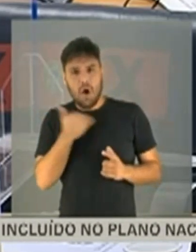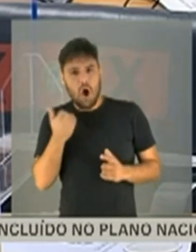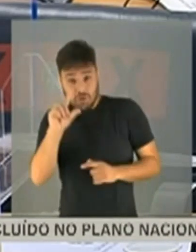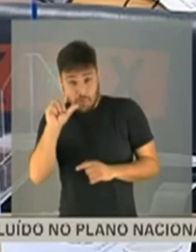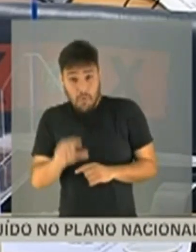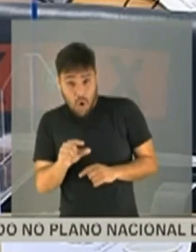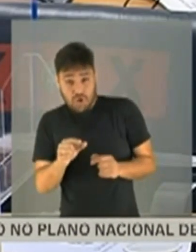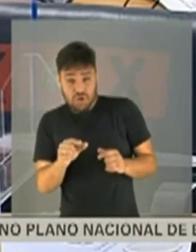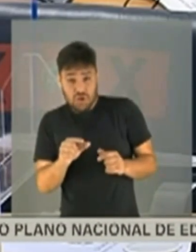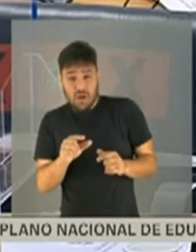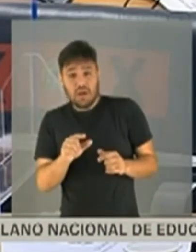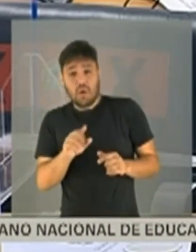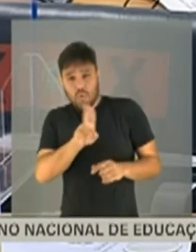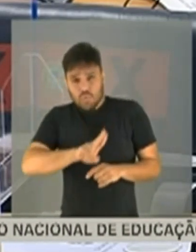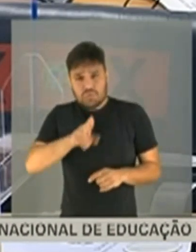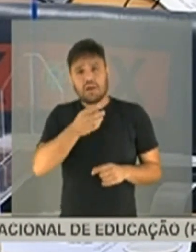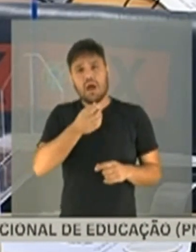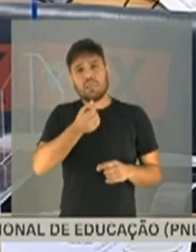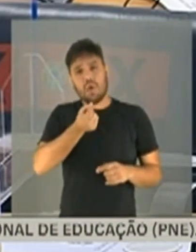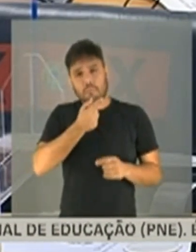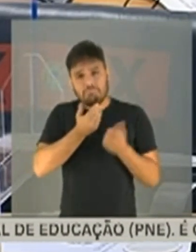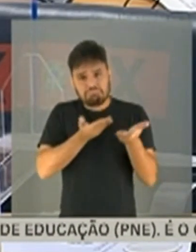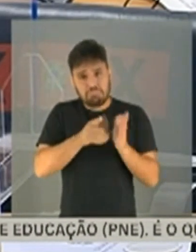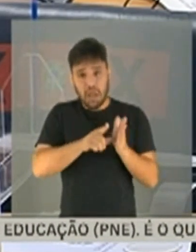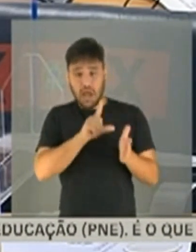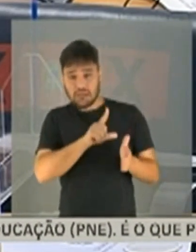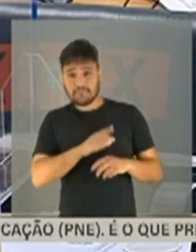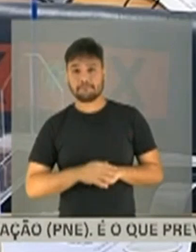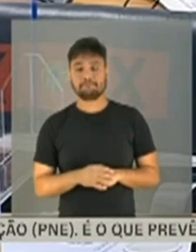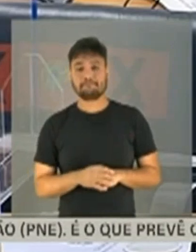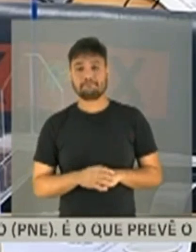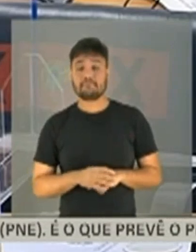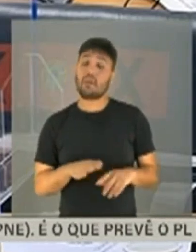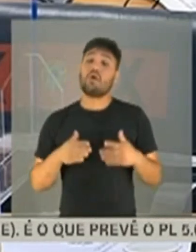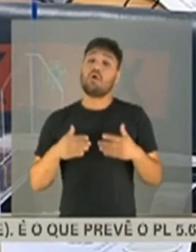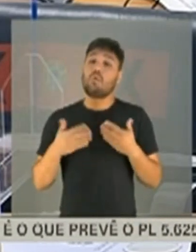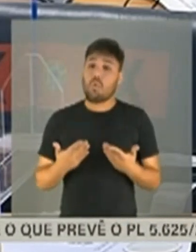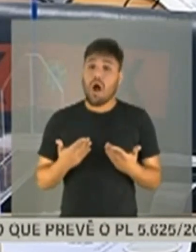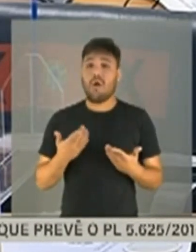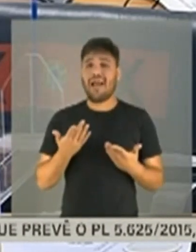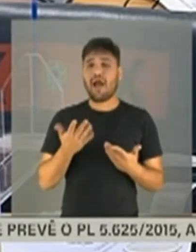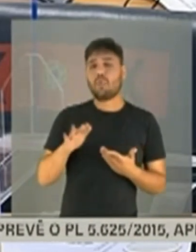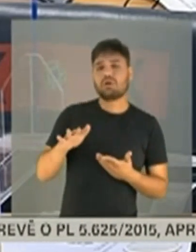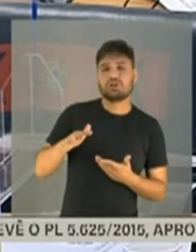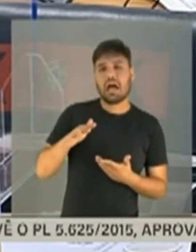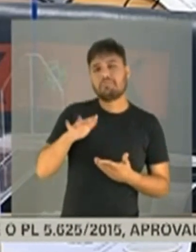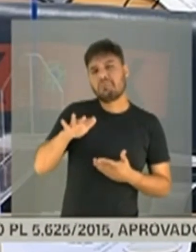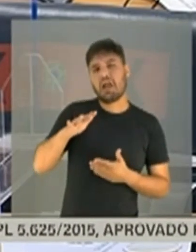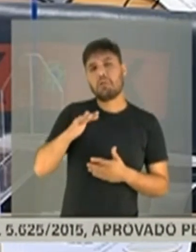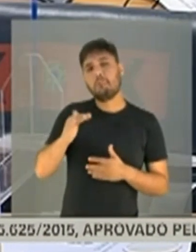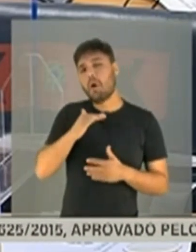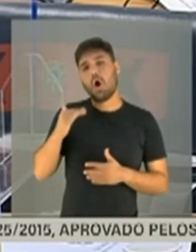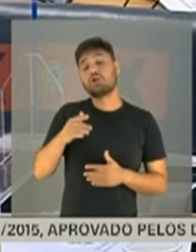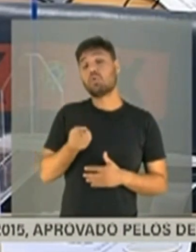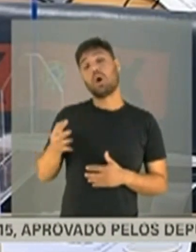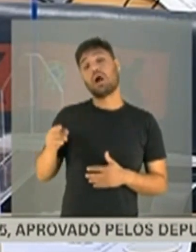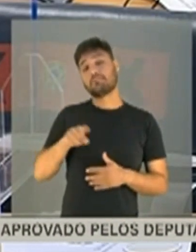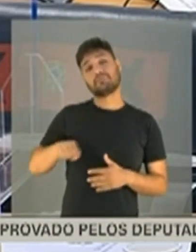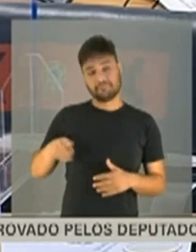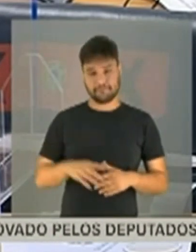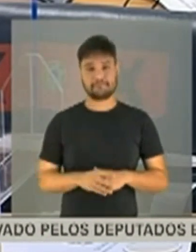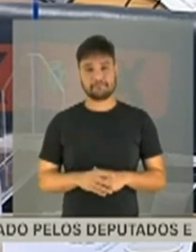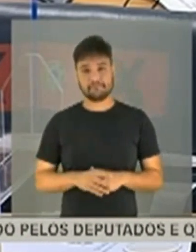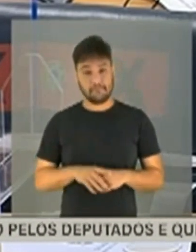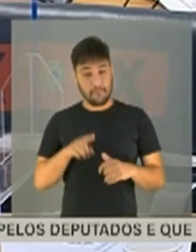do tratamento imediato ou precoce? Qual tem sido essa média de letalidade? Porque